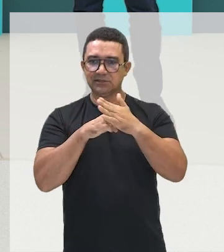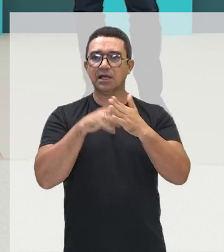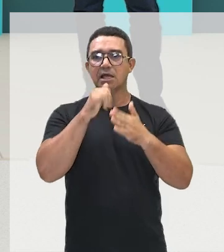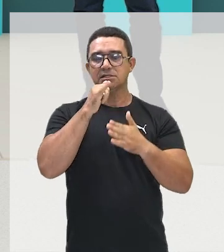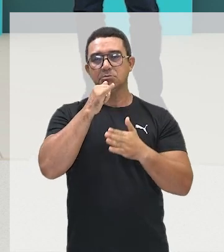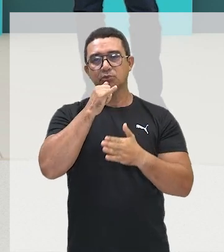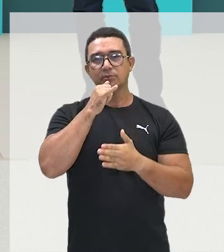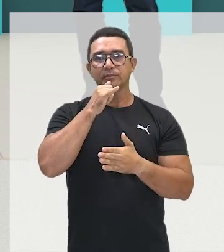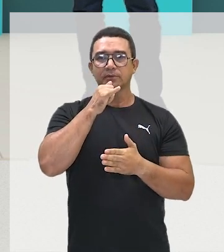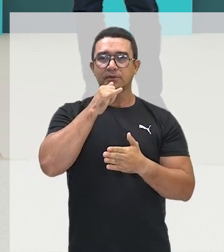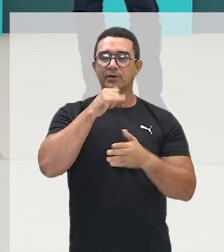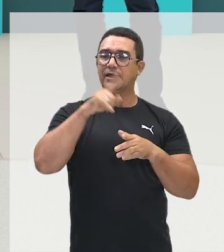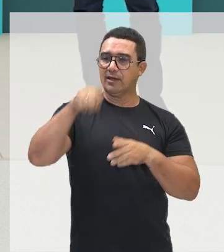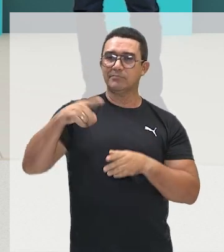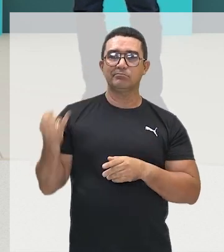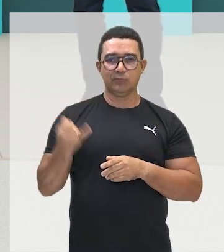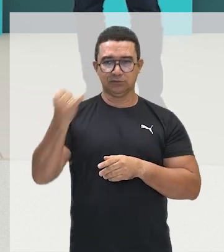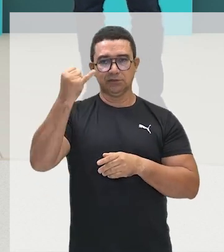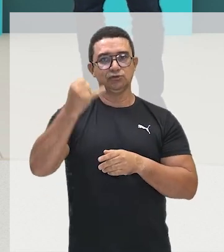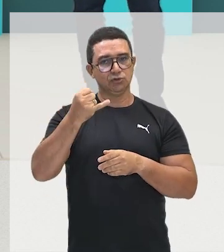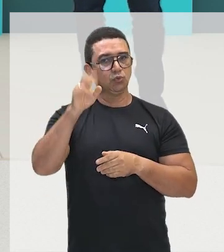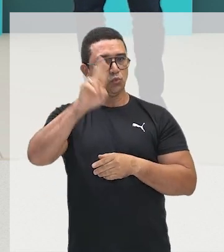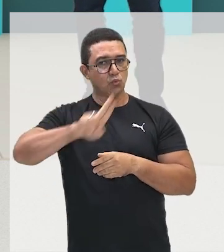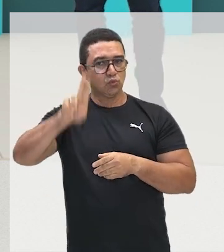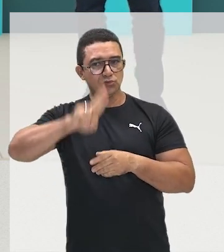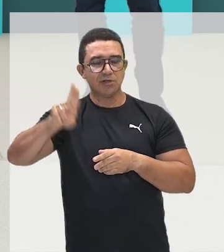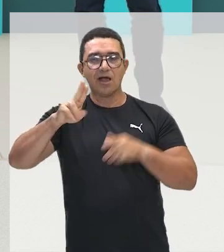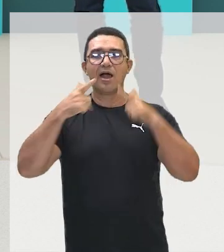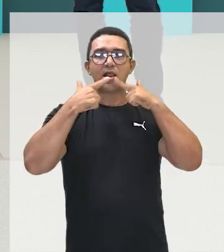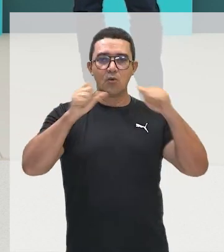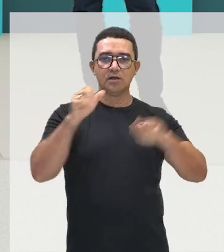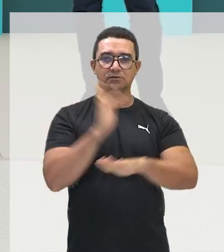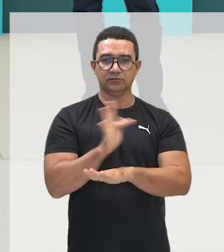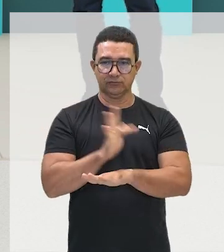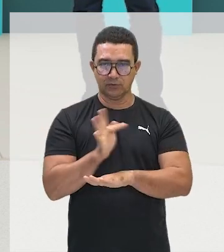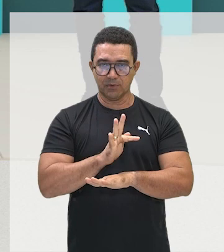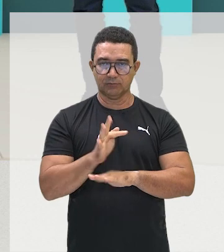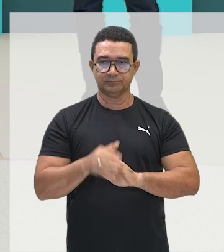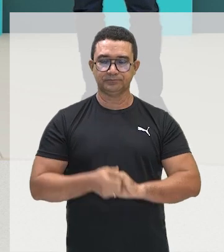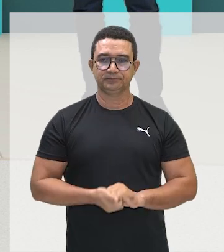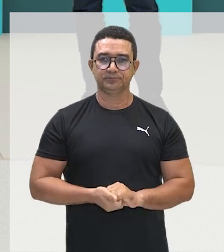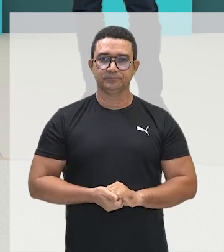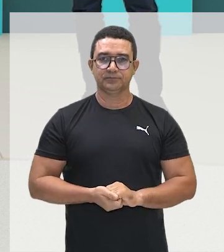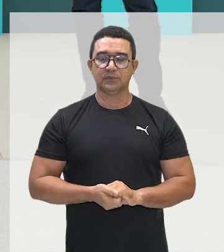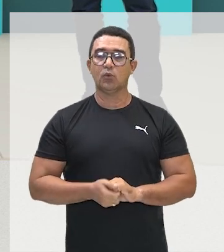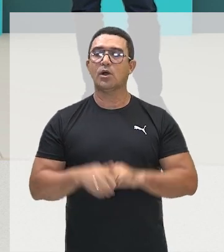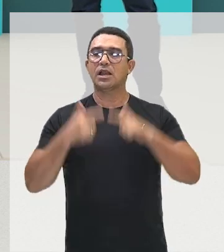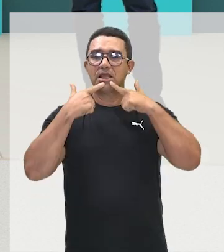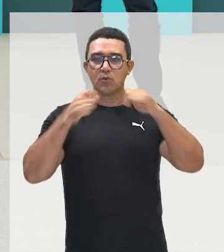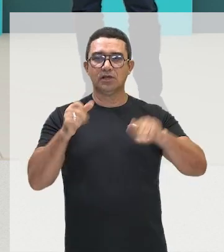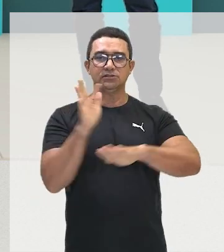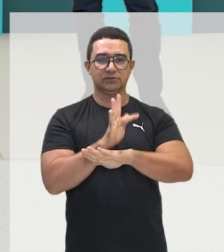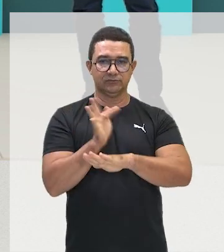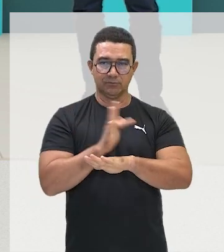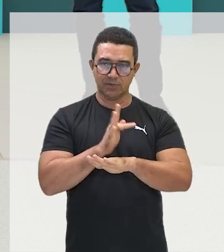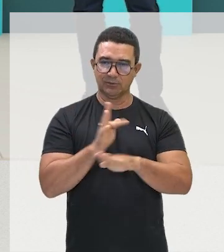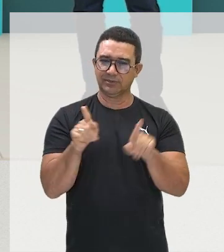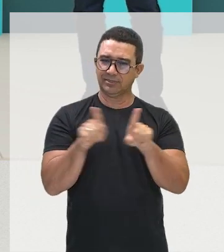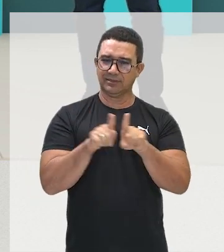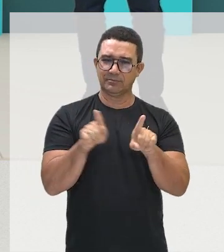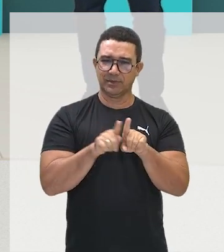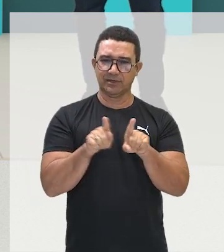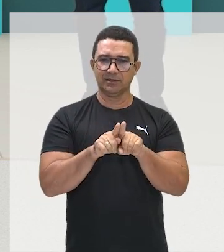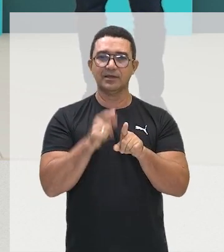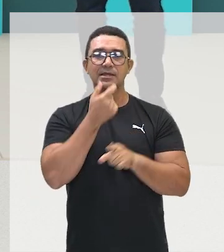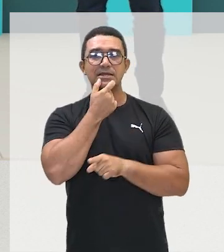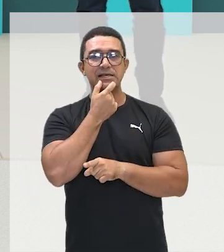provável e é necessário que esteja sendo utilizado aí a linguagem formal. Quando eu falo linguagem formal, a linguagem também,